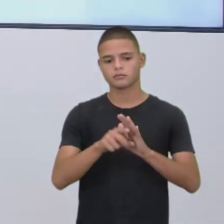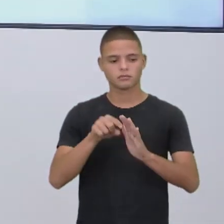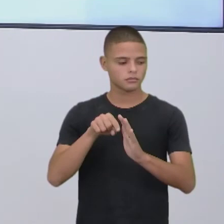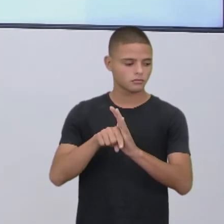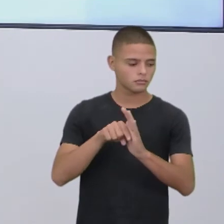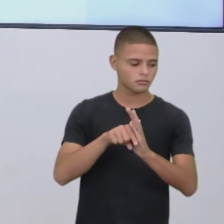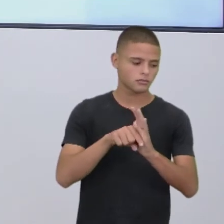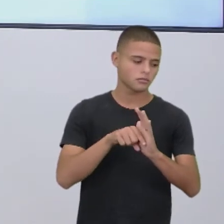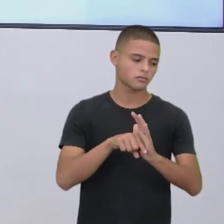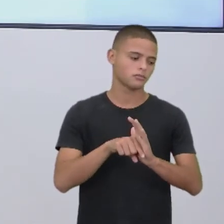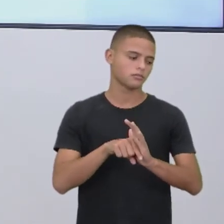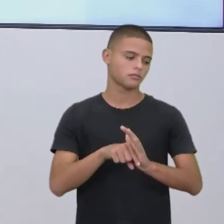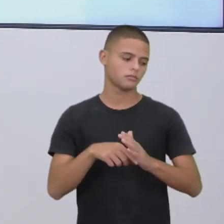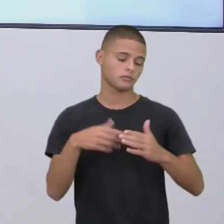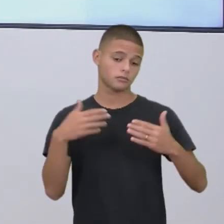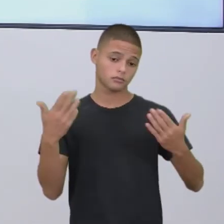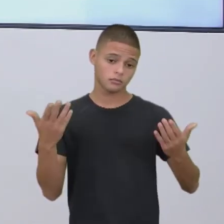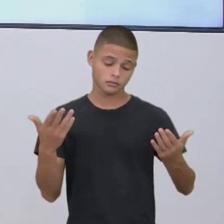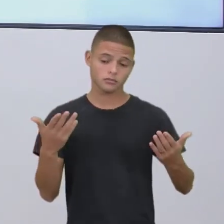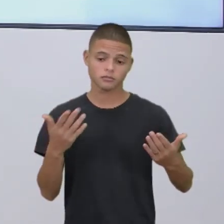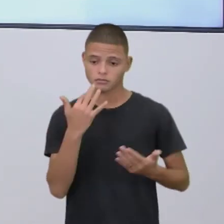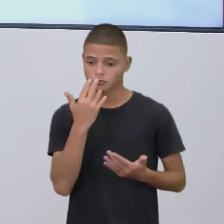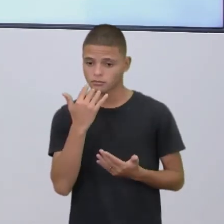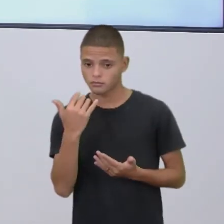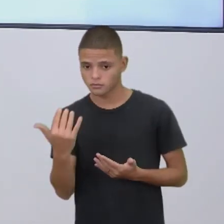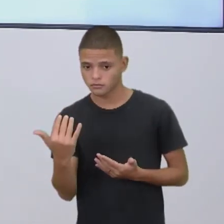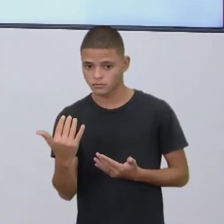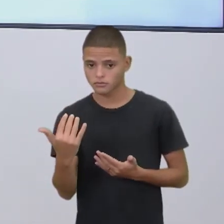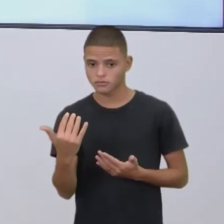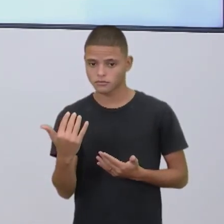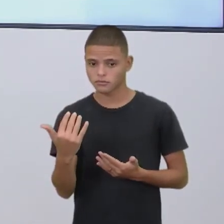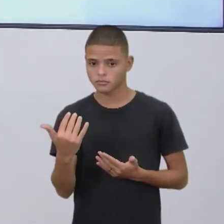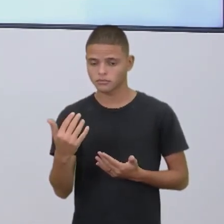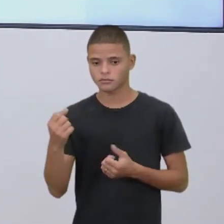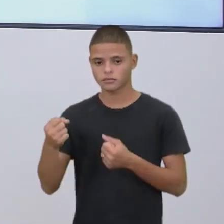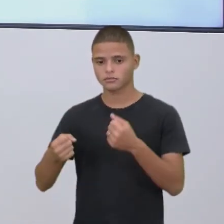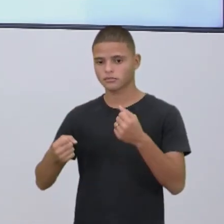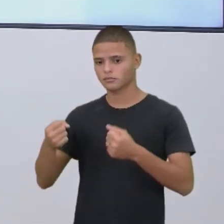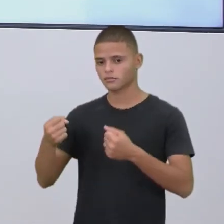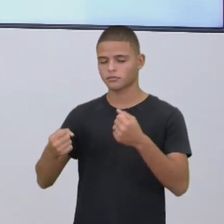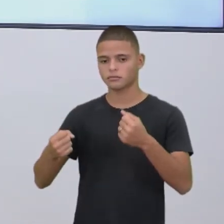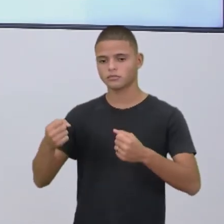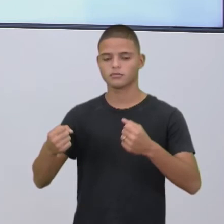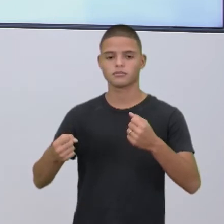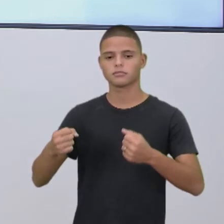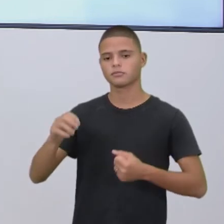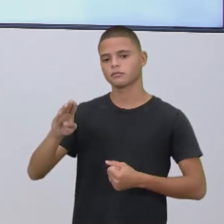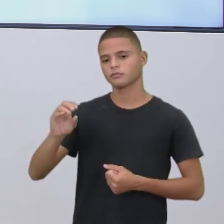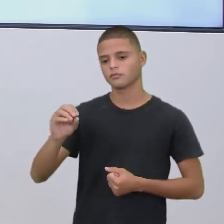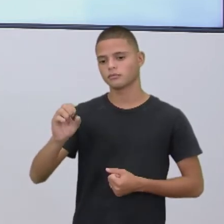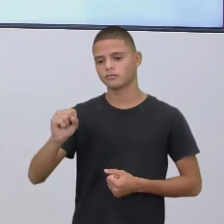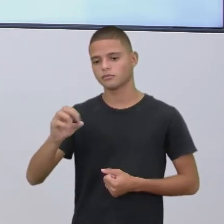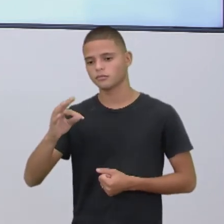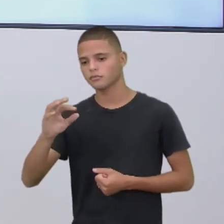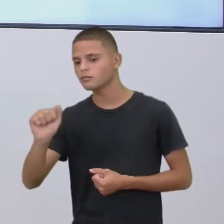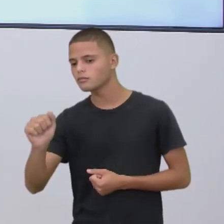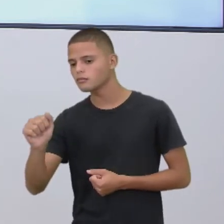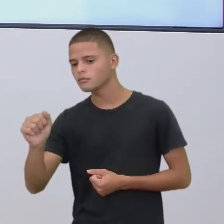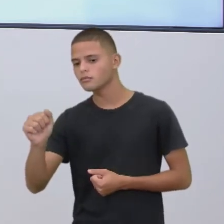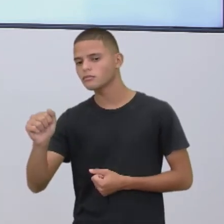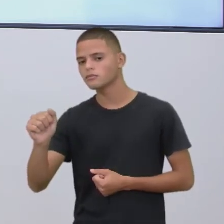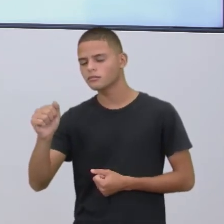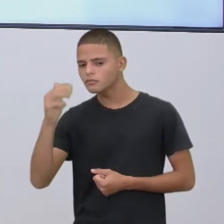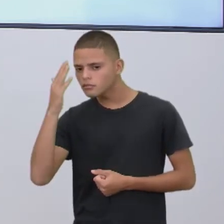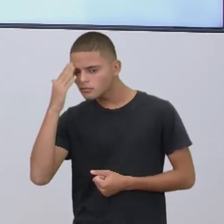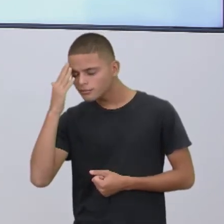cor do carro que o brasileiro mais gosta? Por exemplo, o brasileiro é muito conservador, eu vi essa pesquisa. Você saberia me dizer?